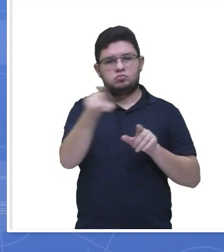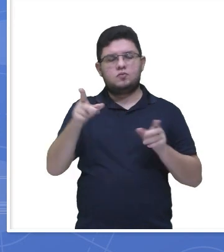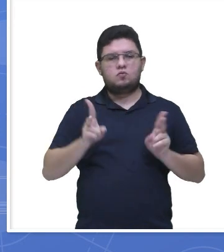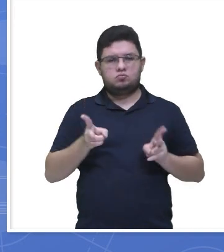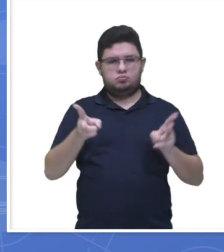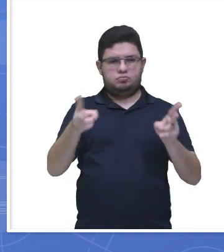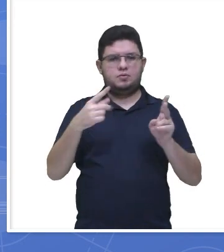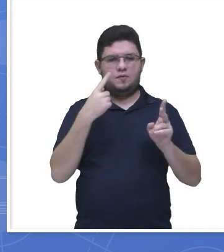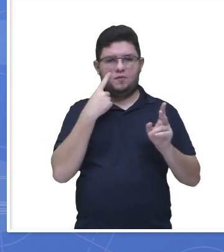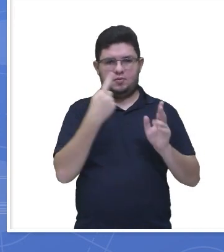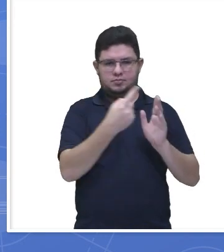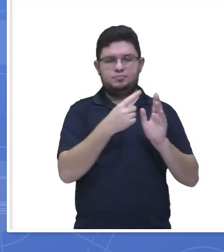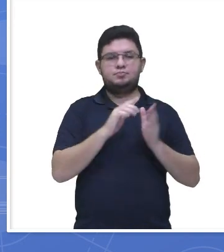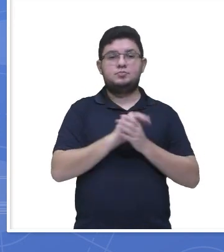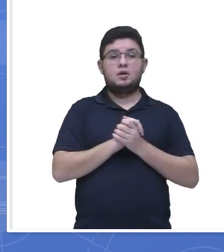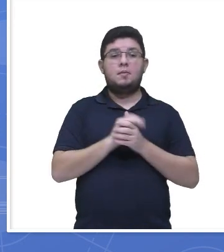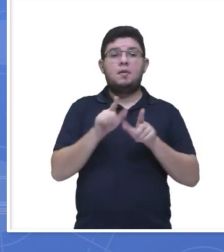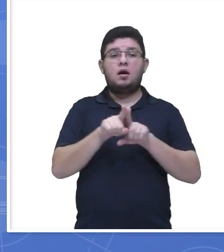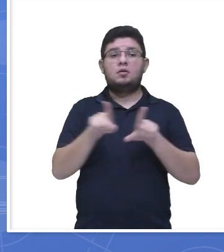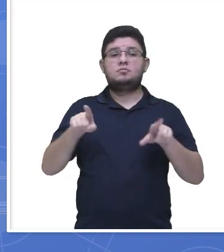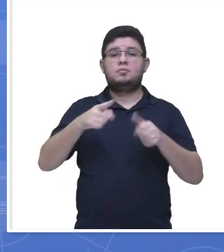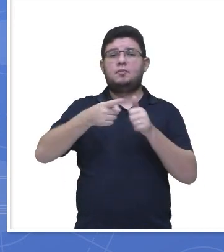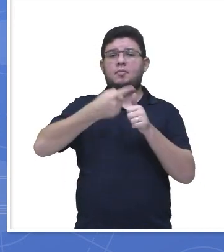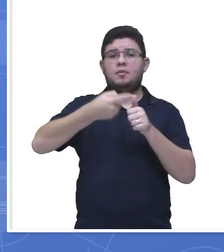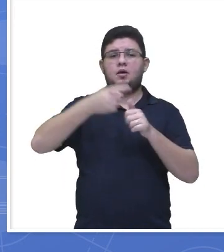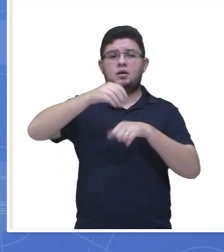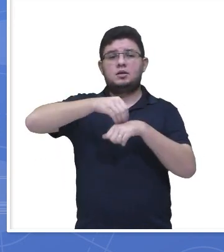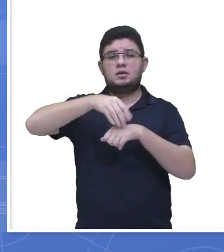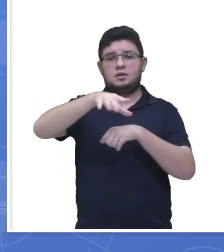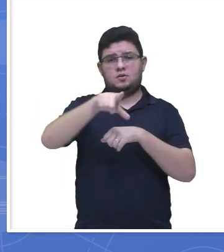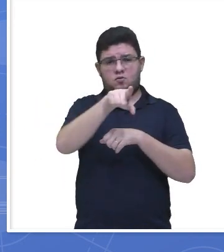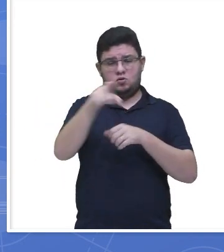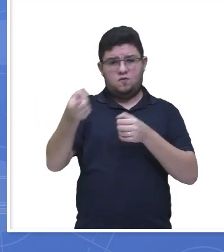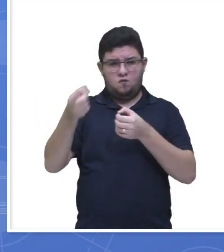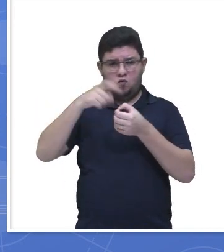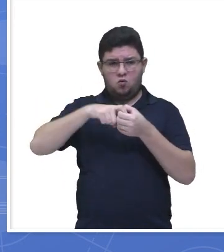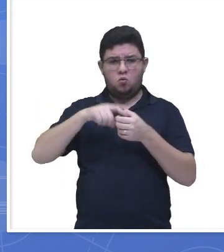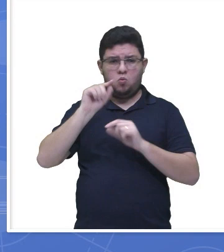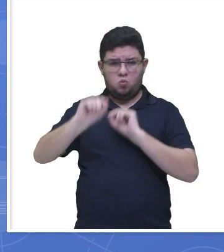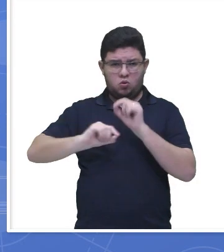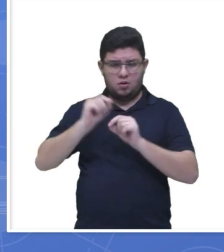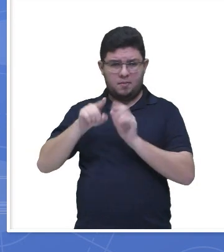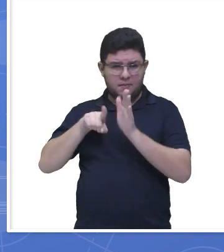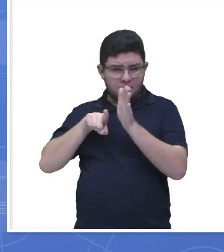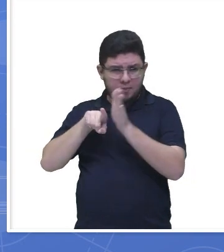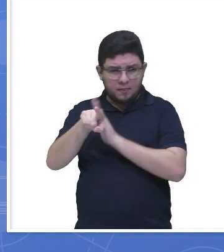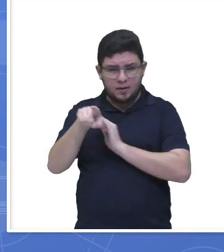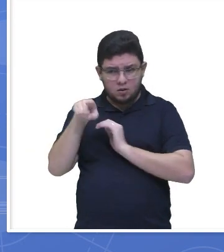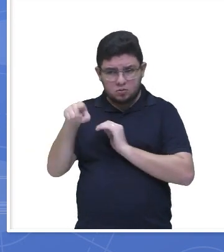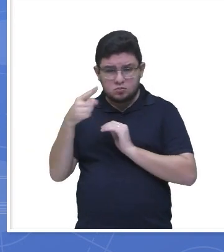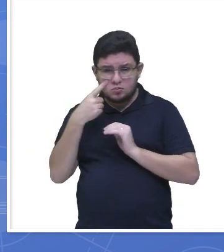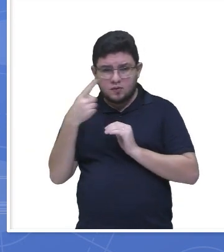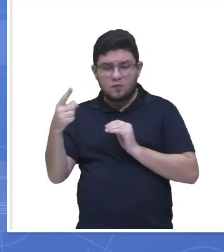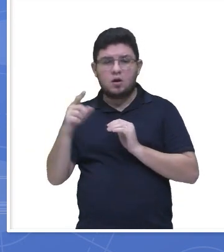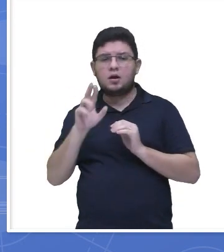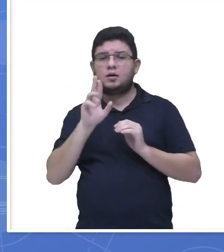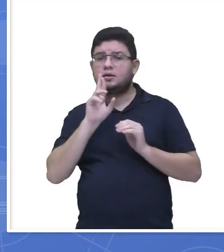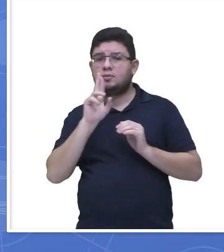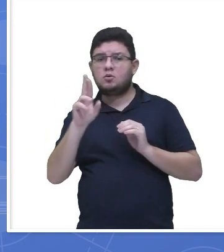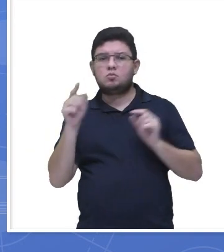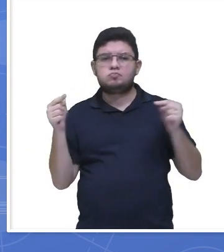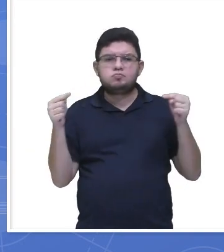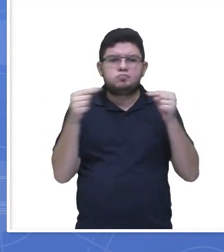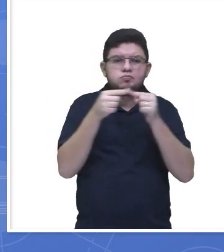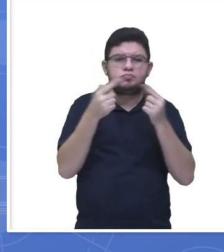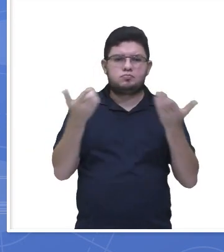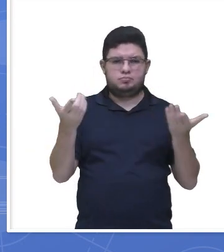antes de ler o texto, gente, é voltar e ir lá para a pergunta para identificar qual é o tipo de resposta que eu quero para esse texto. Olha